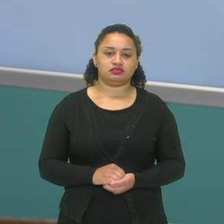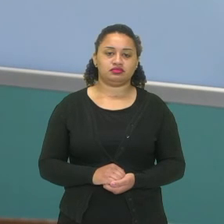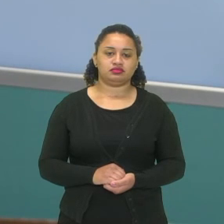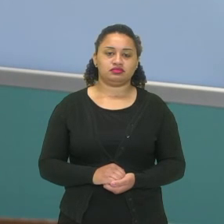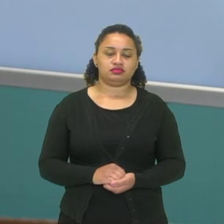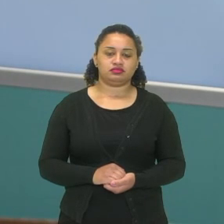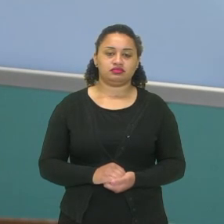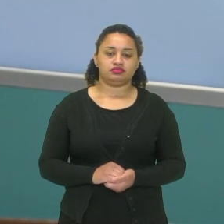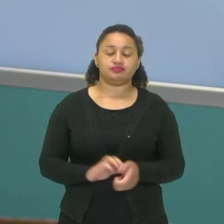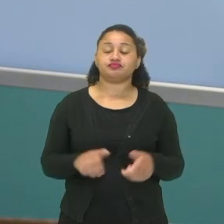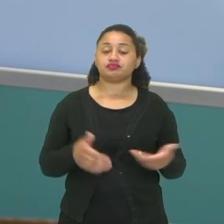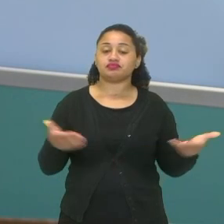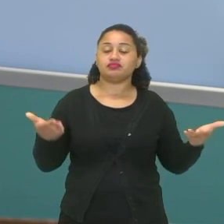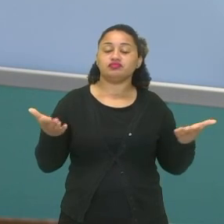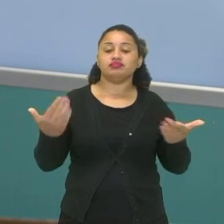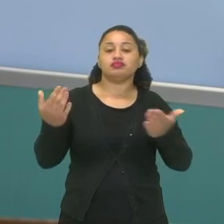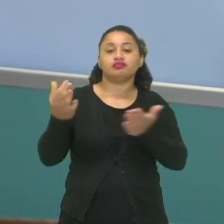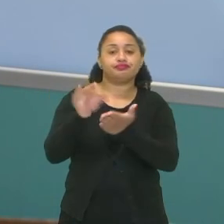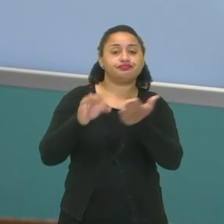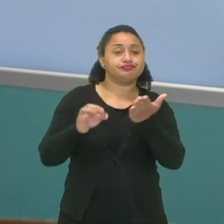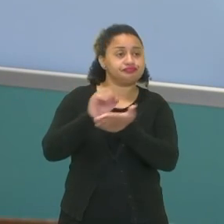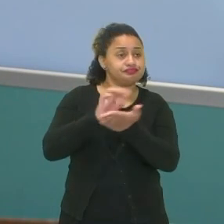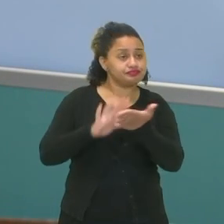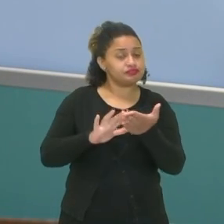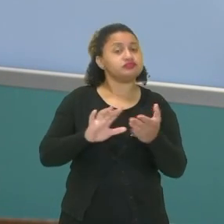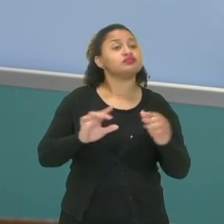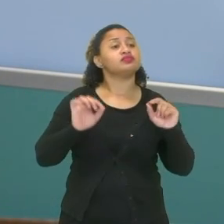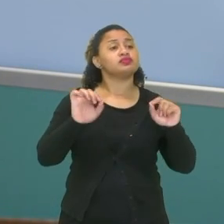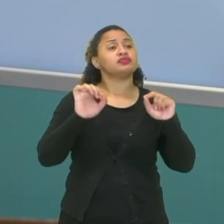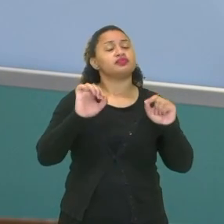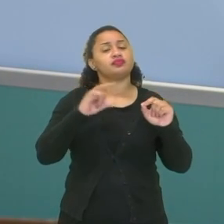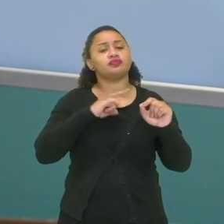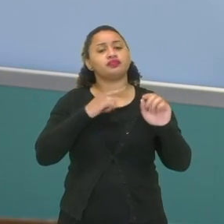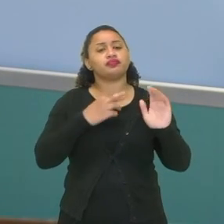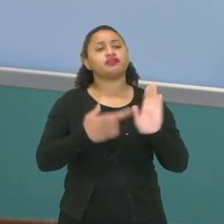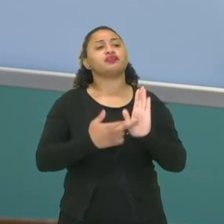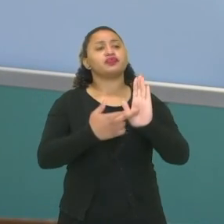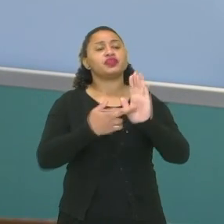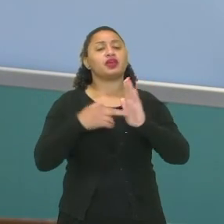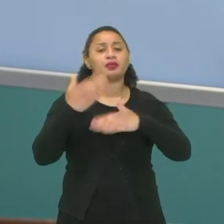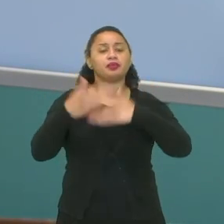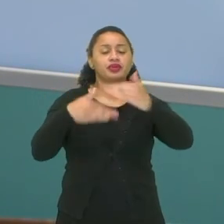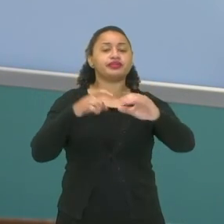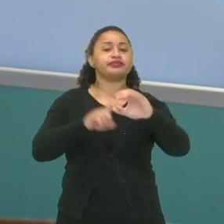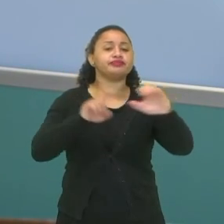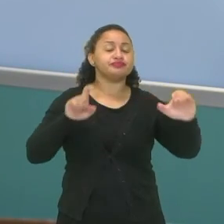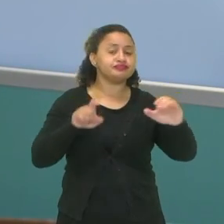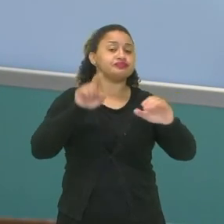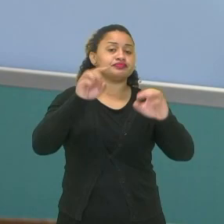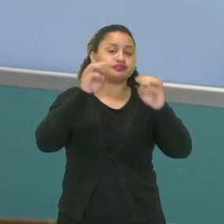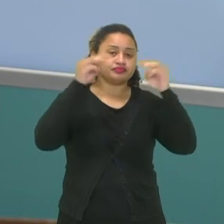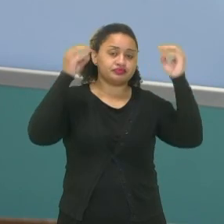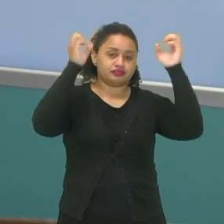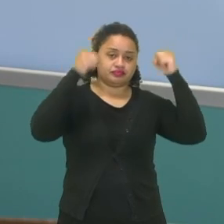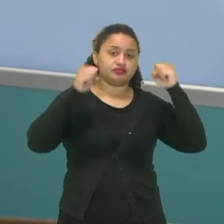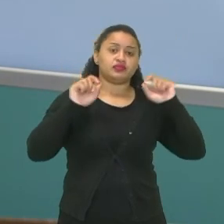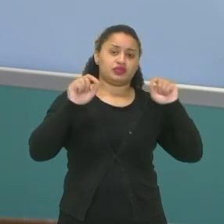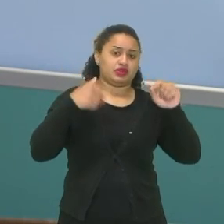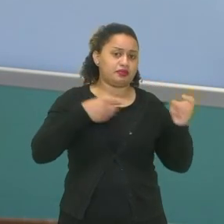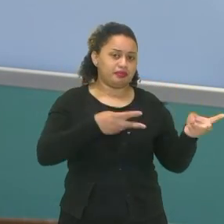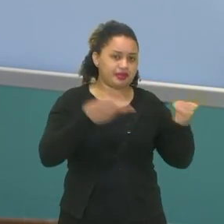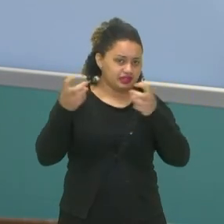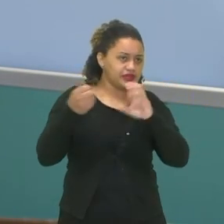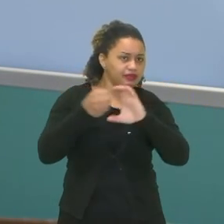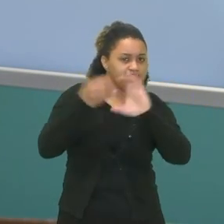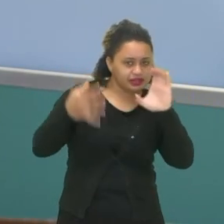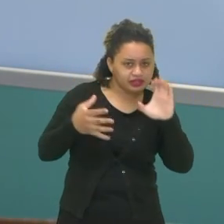Pessoal, vamos corrigir a nossa atividade, né? O que está sendo representado do processo de independência do México? Identificaram aí alguns